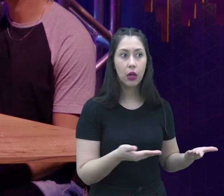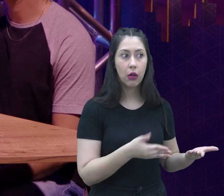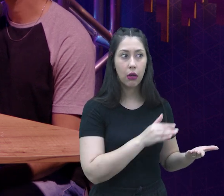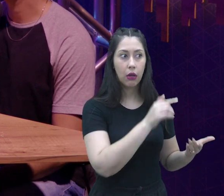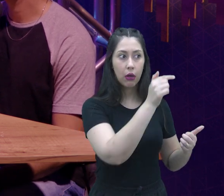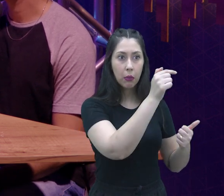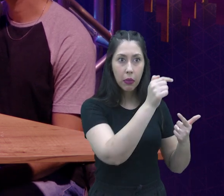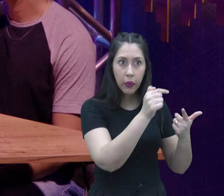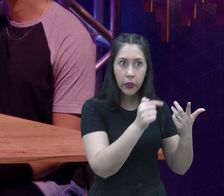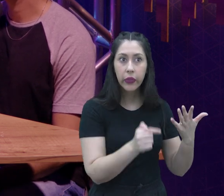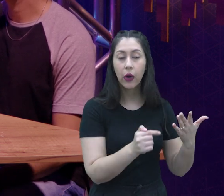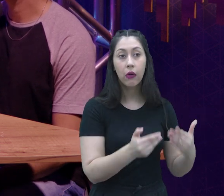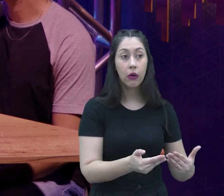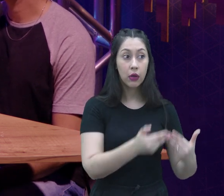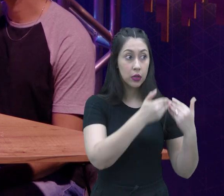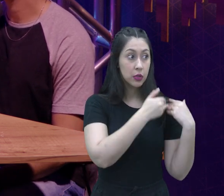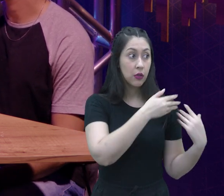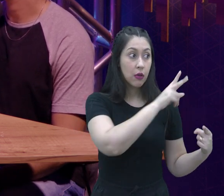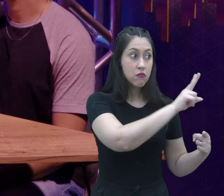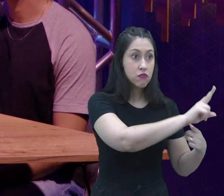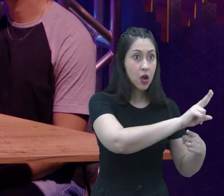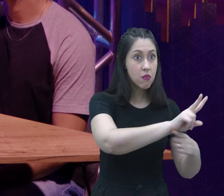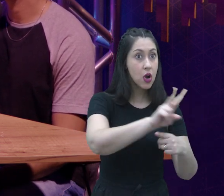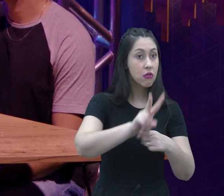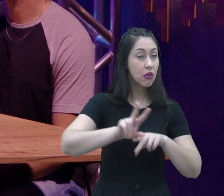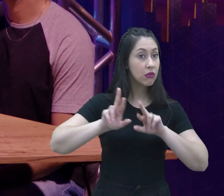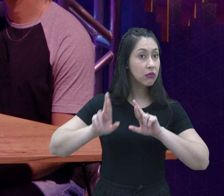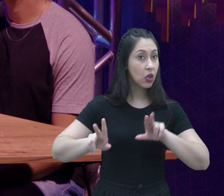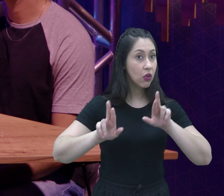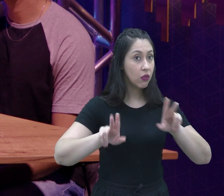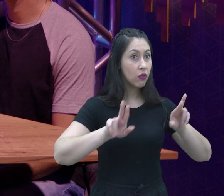daí cada um deles, né, vai cuidar de uma parte diferente